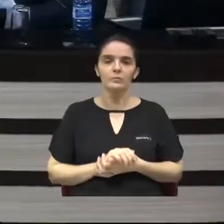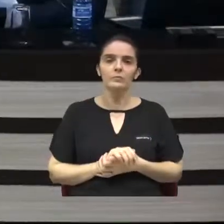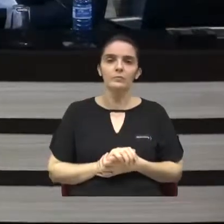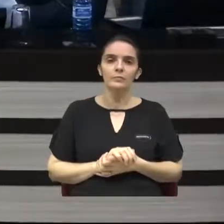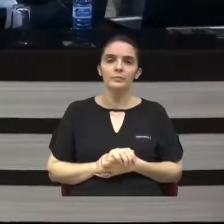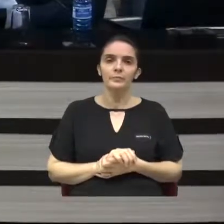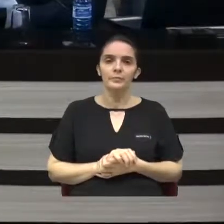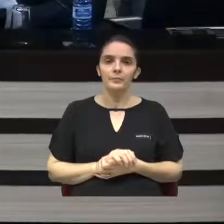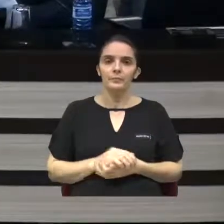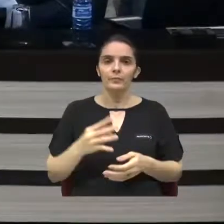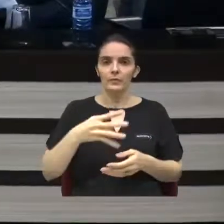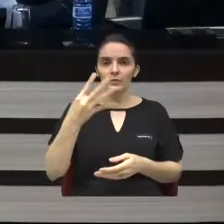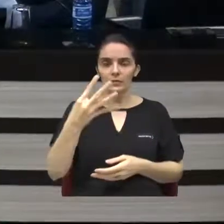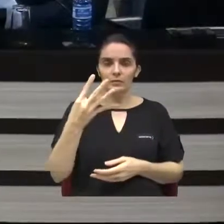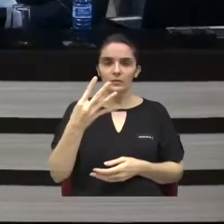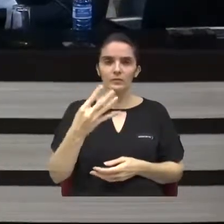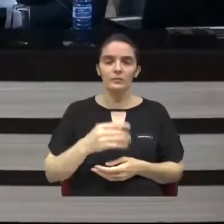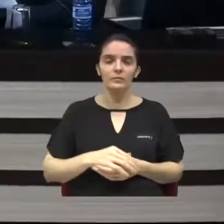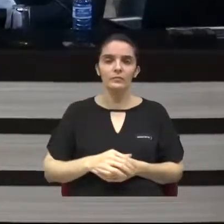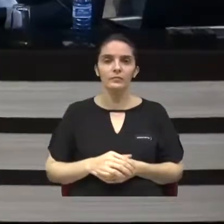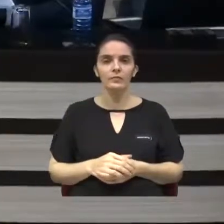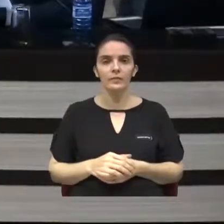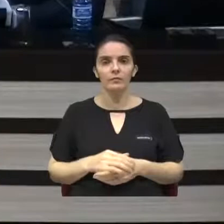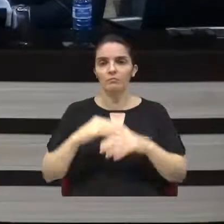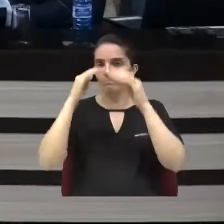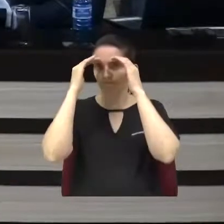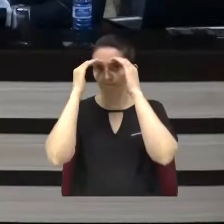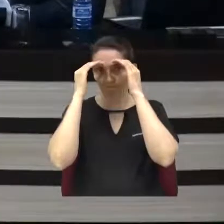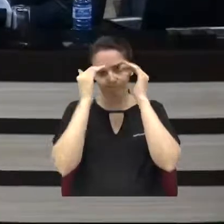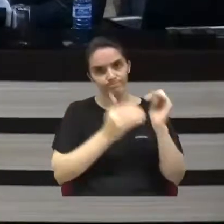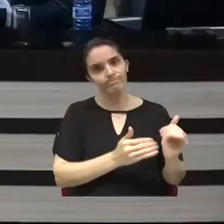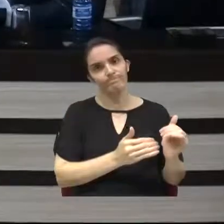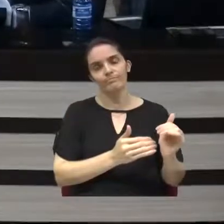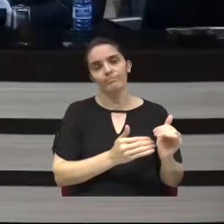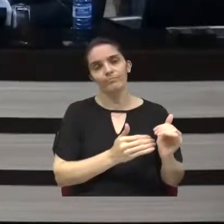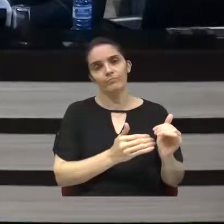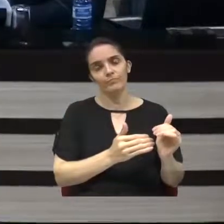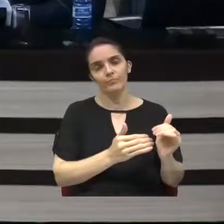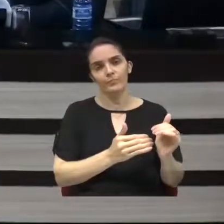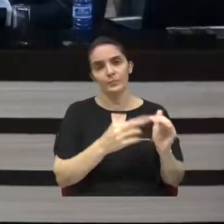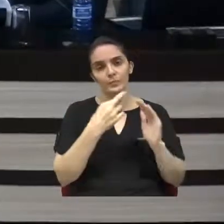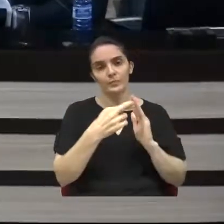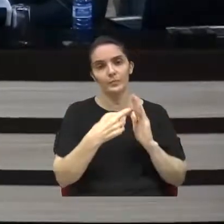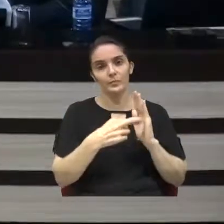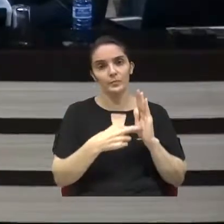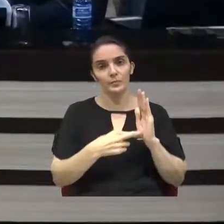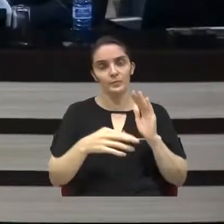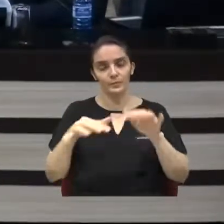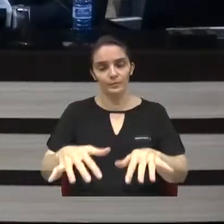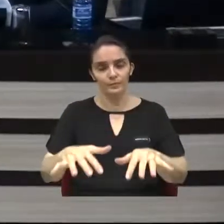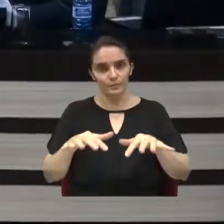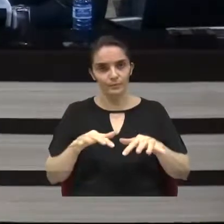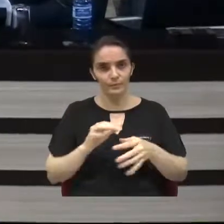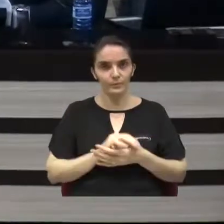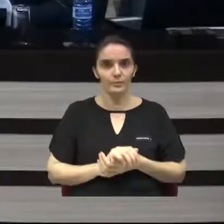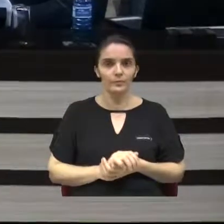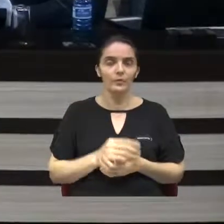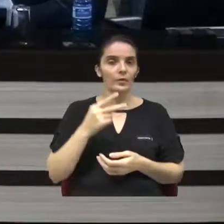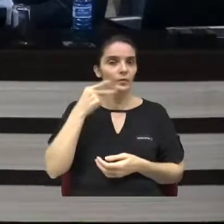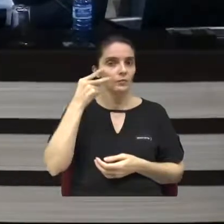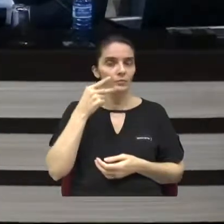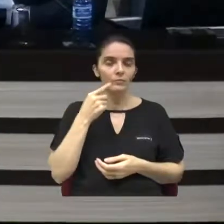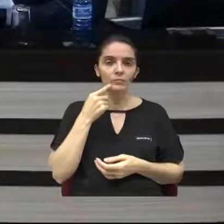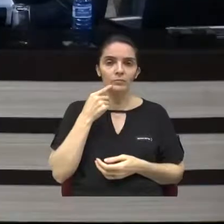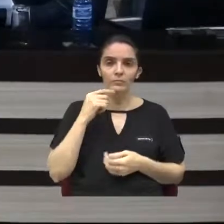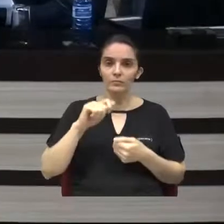Leis. Quarto, da falta de decoro parlamentar. O comportamento perpetrado pelo edil Cleiton Aparecido da